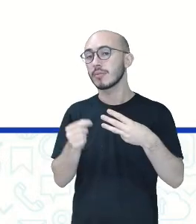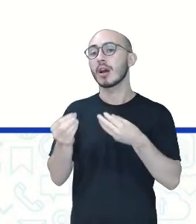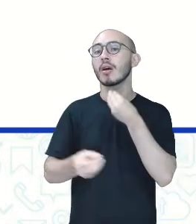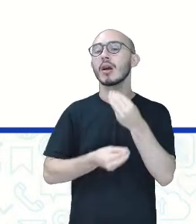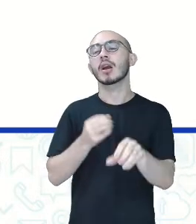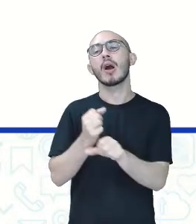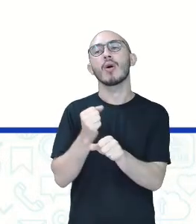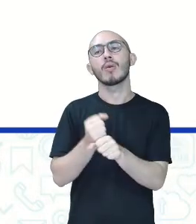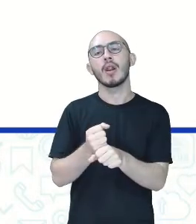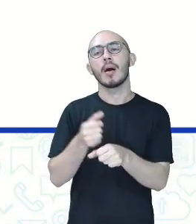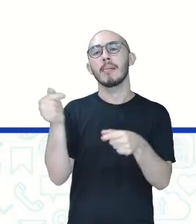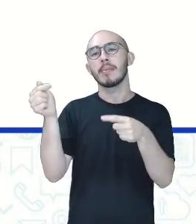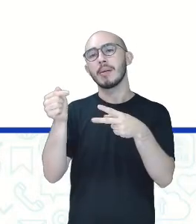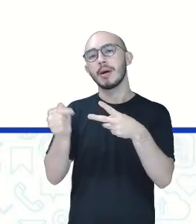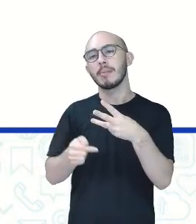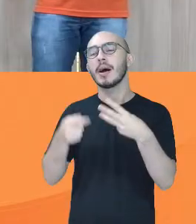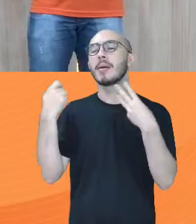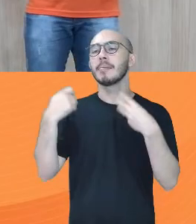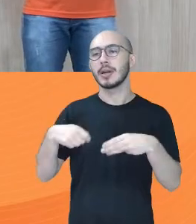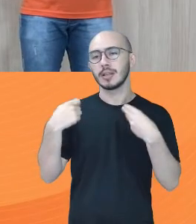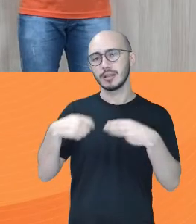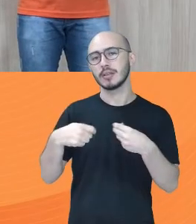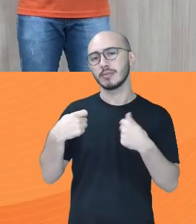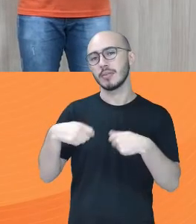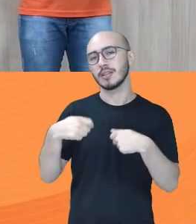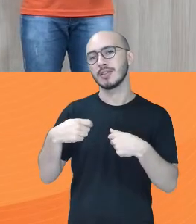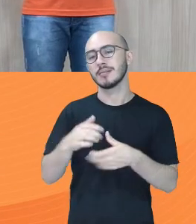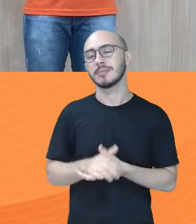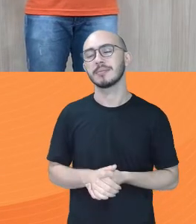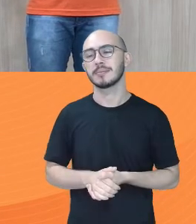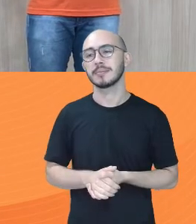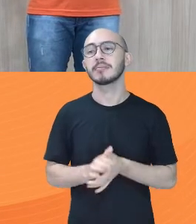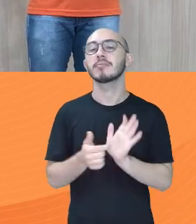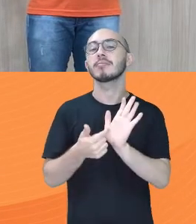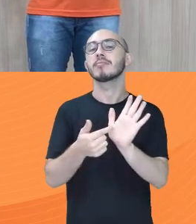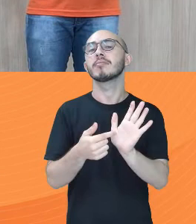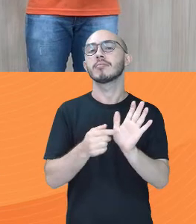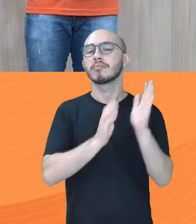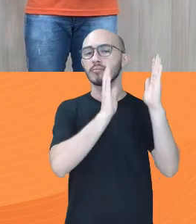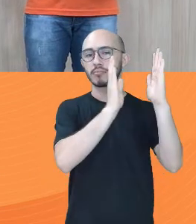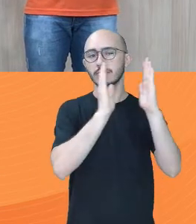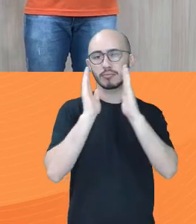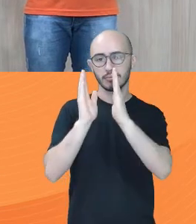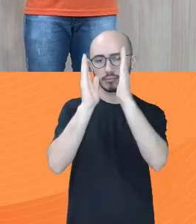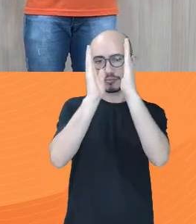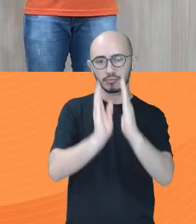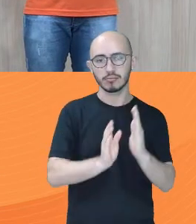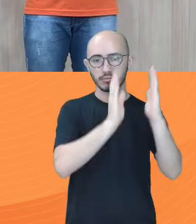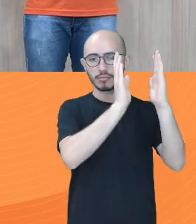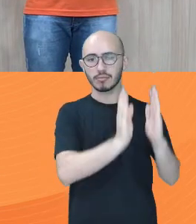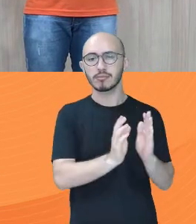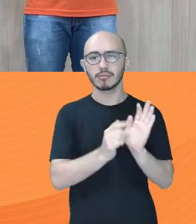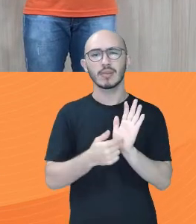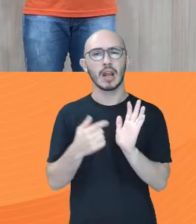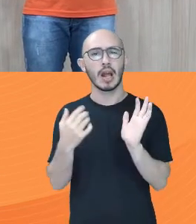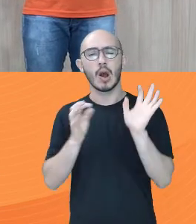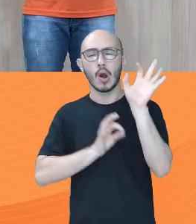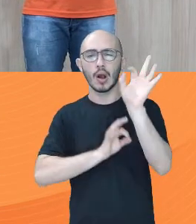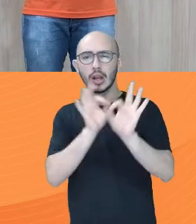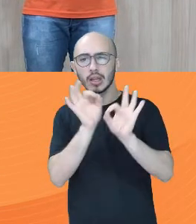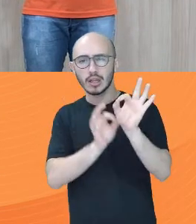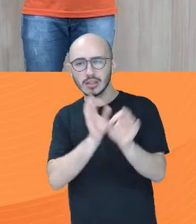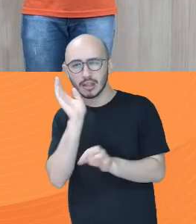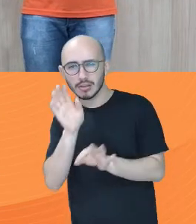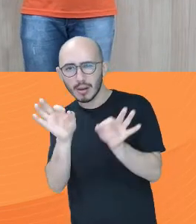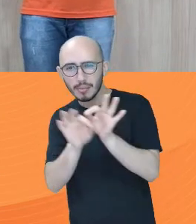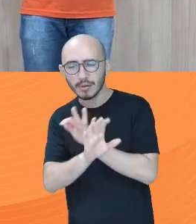os valores que estão sendo apresentados, certo? Lá nas colunas, não vai vir bem bonitinho, não. Número de não sei o